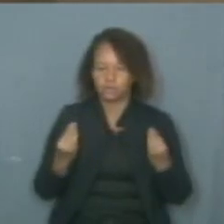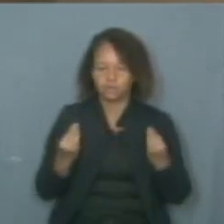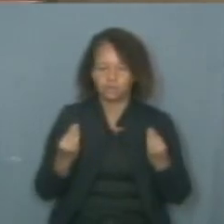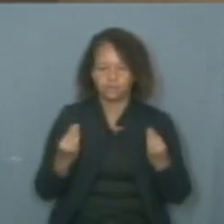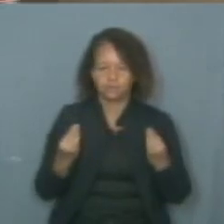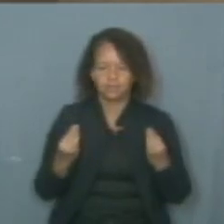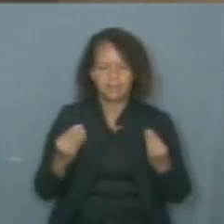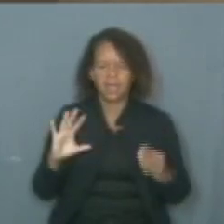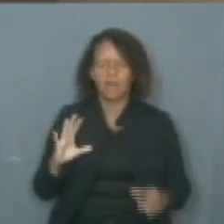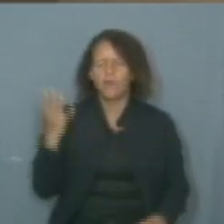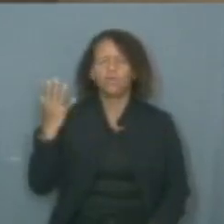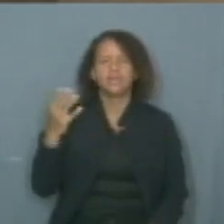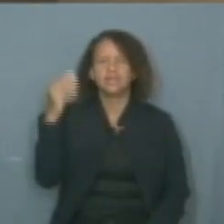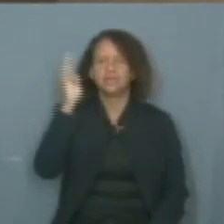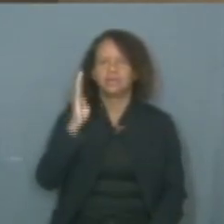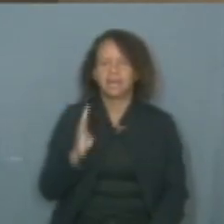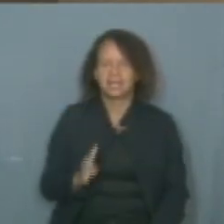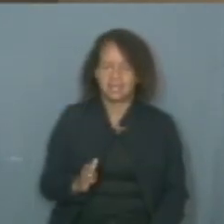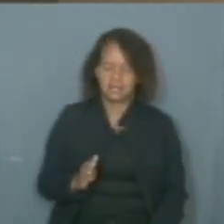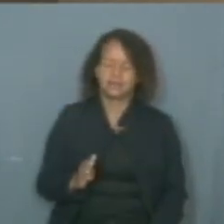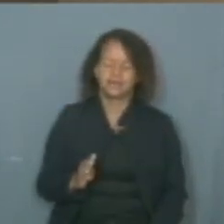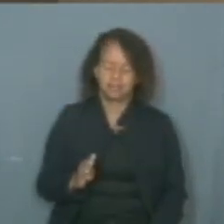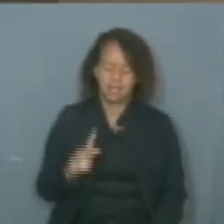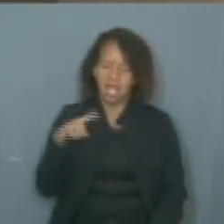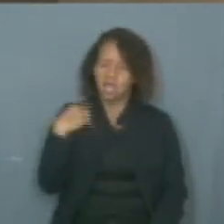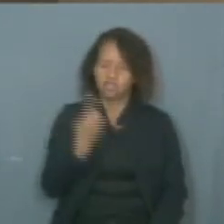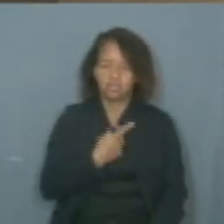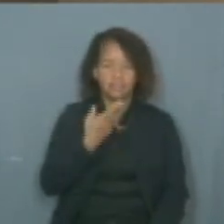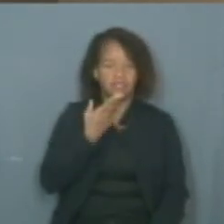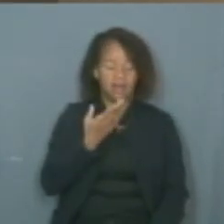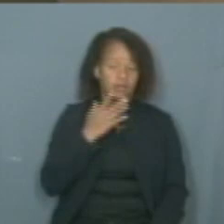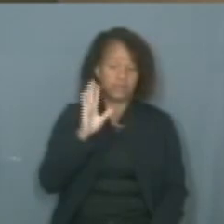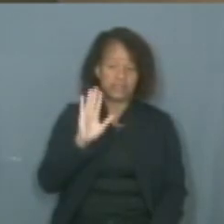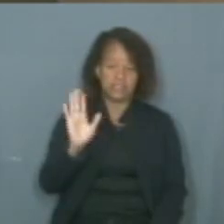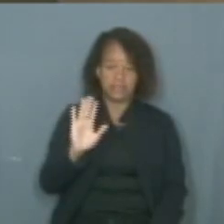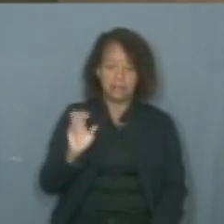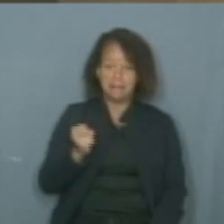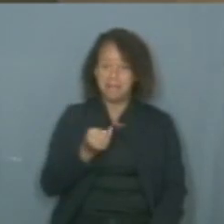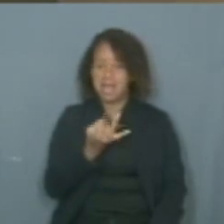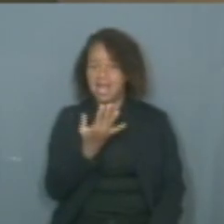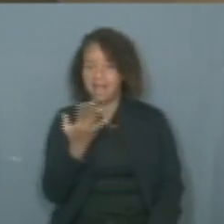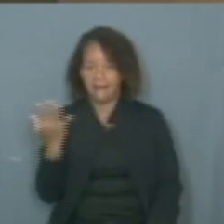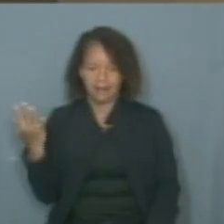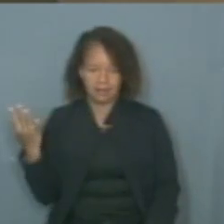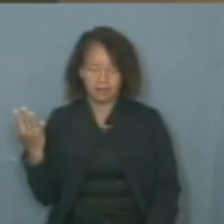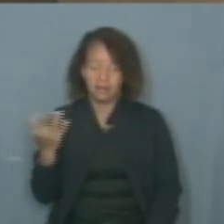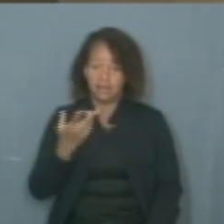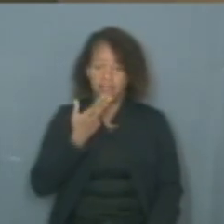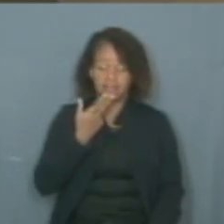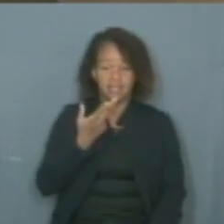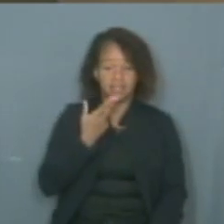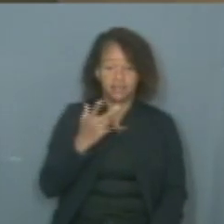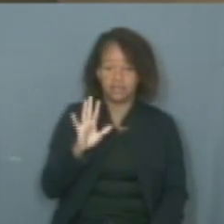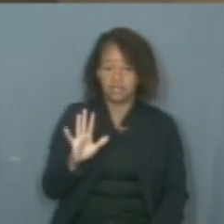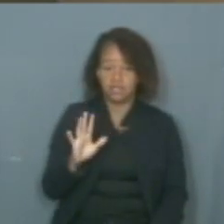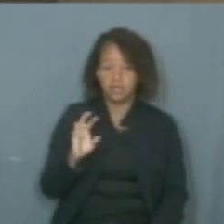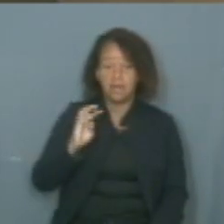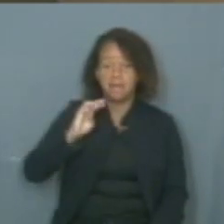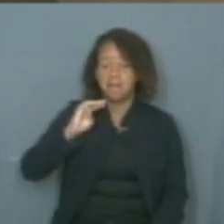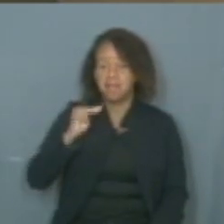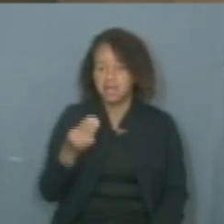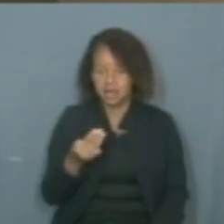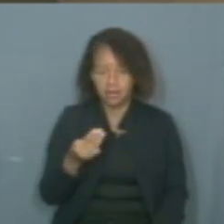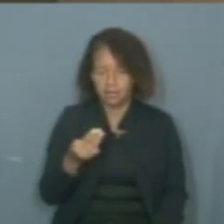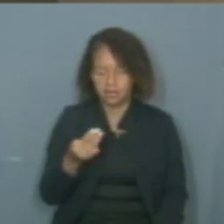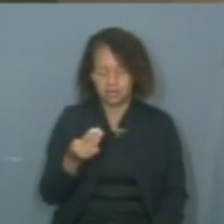que aconteceu no Brasil. A gente não está falando de milhares, a gente não está falando de